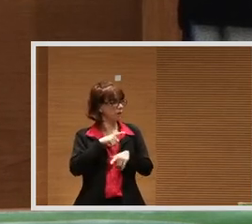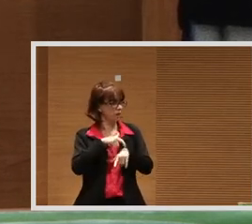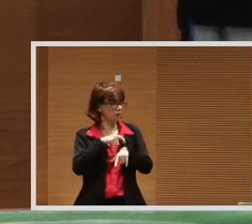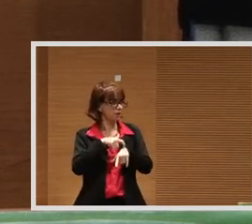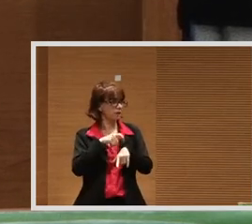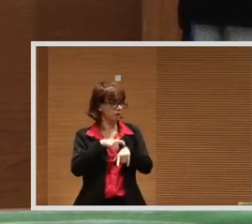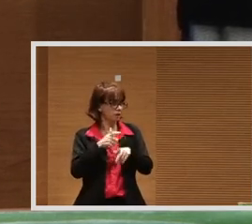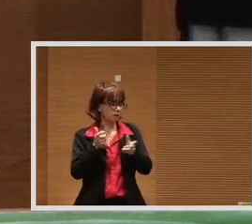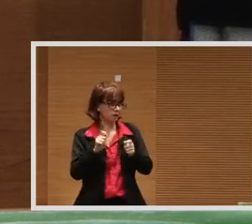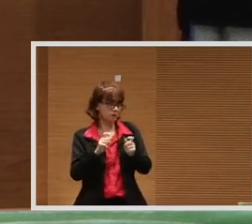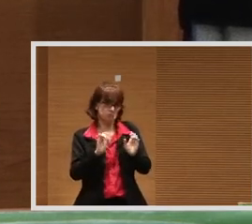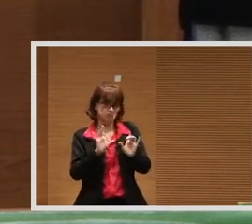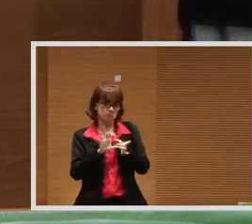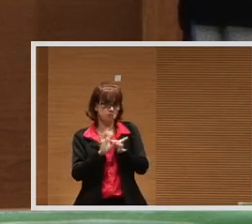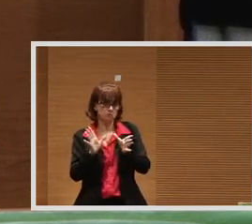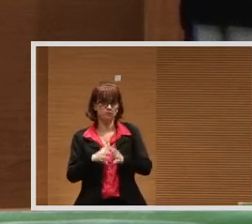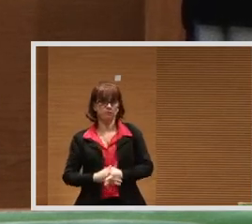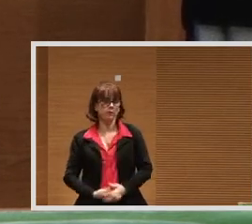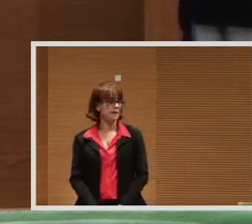vamos lá.